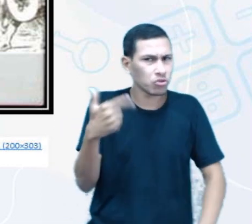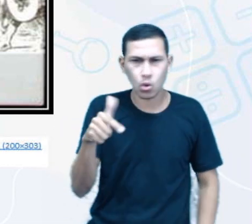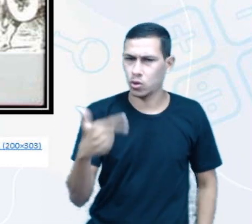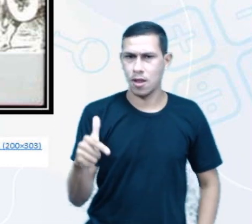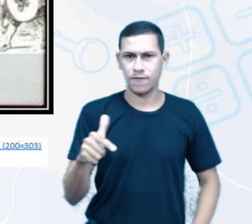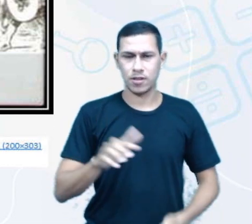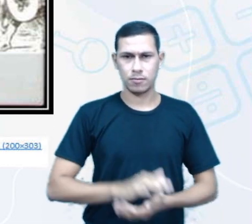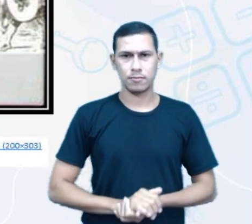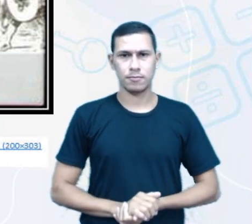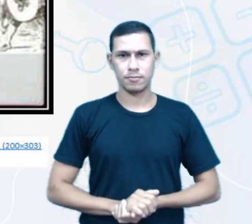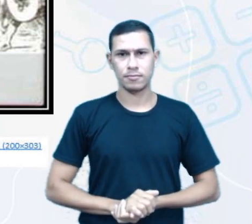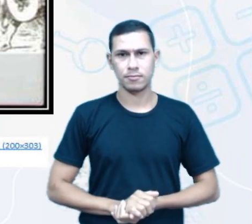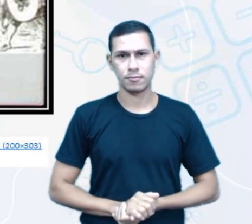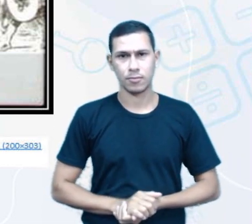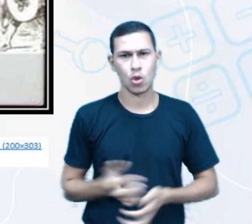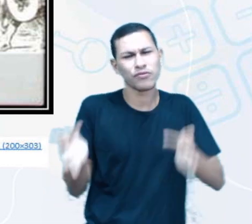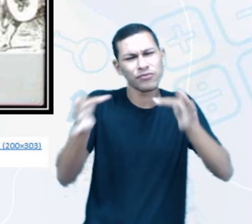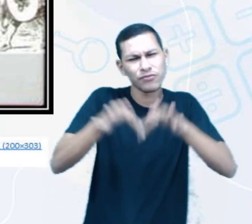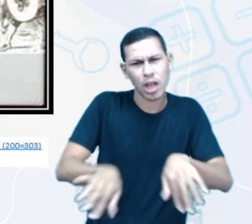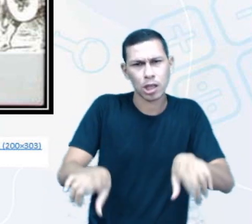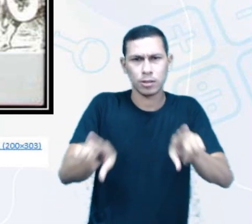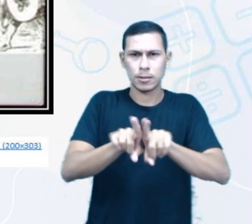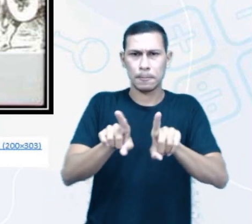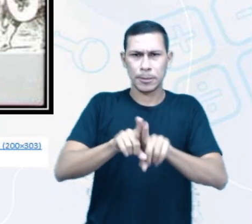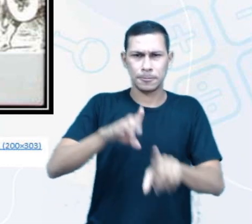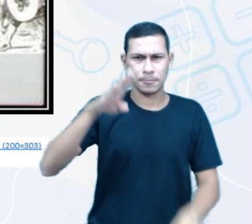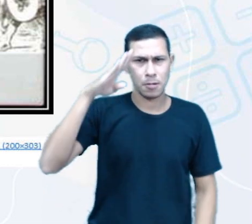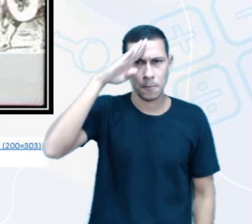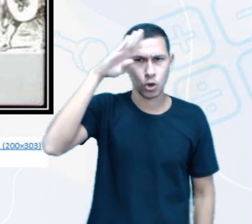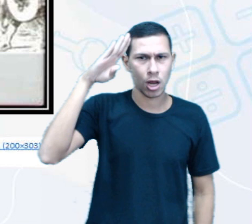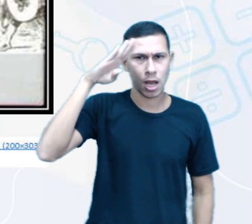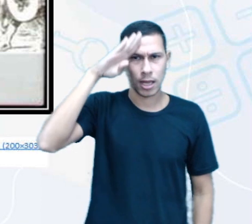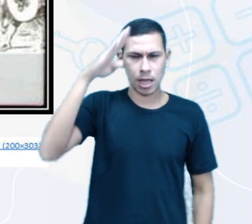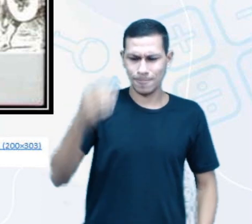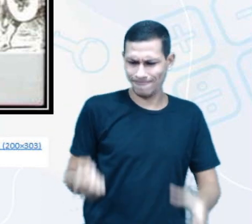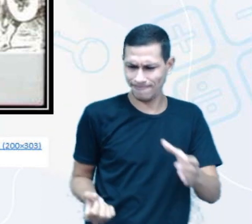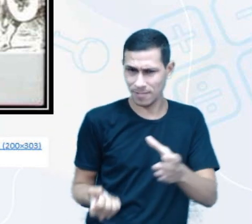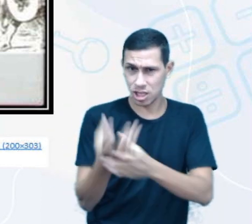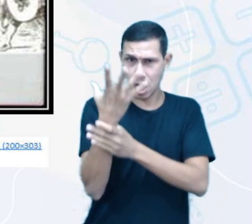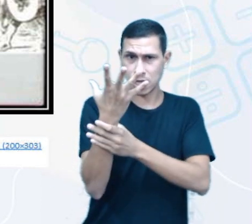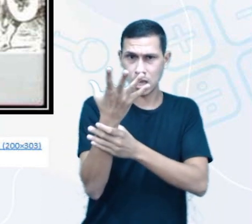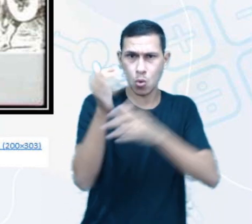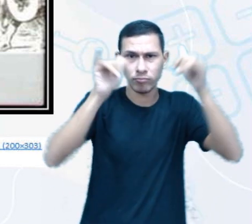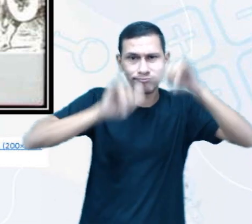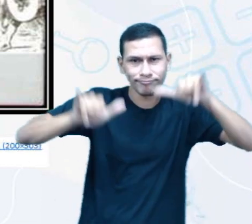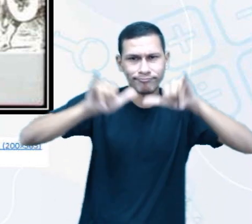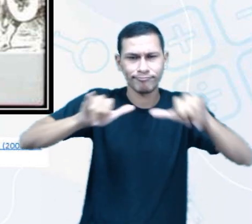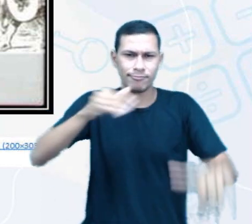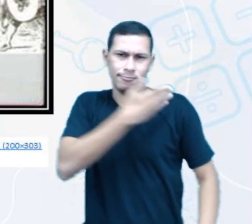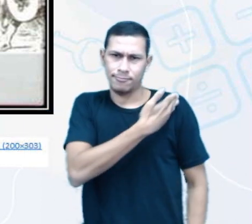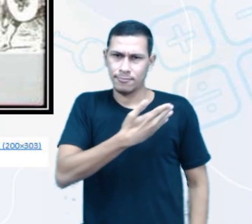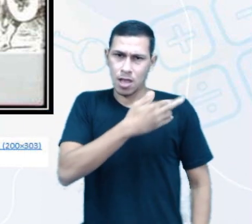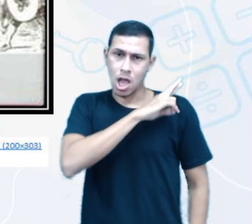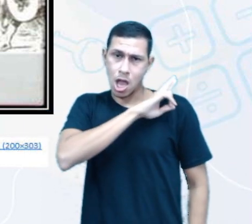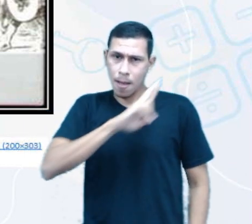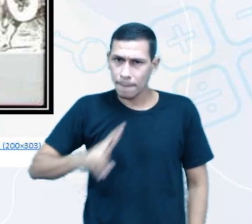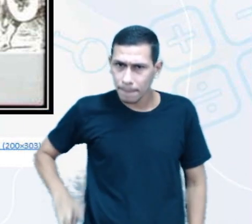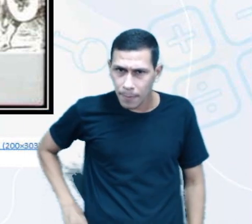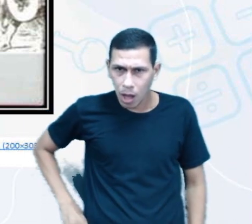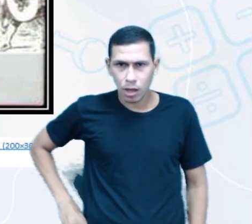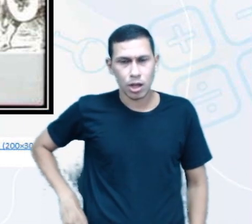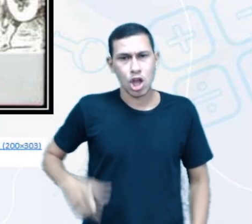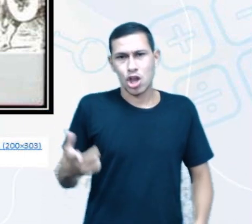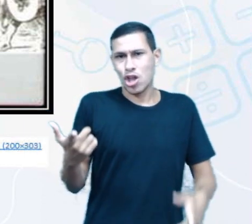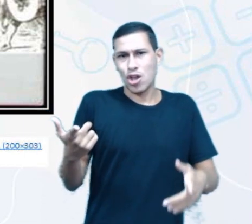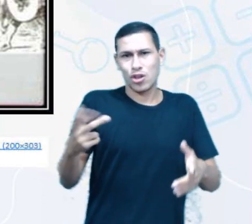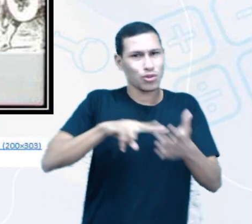população, certo? O fim do regime monárquico e a instituição do regime republicano não significou uma ruptura com